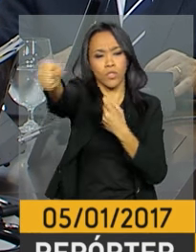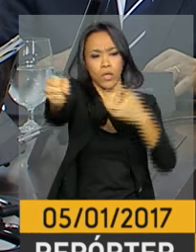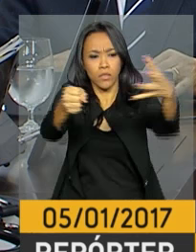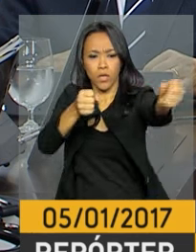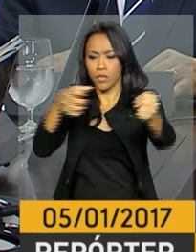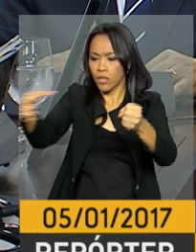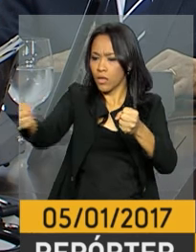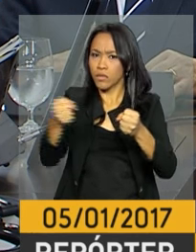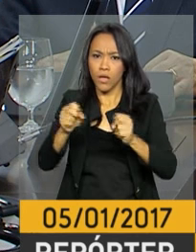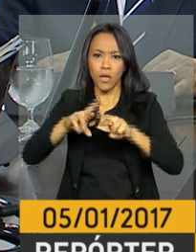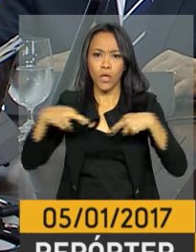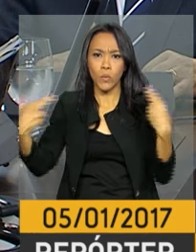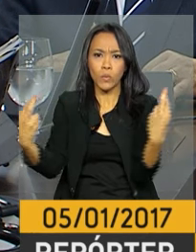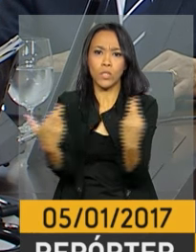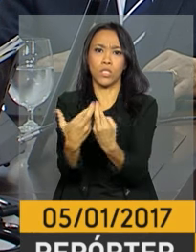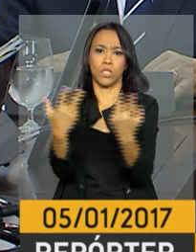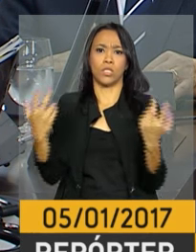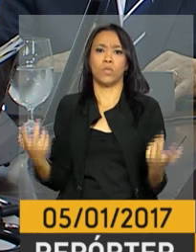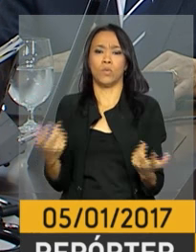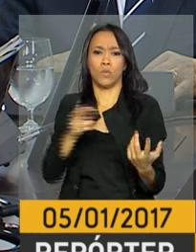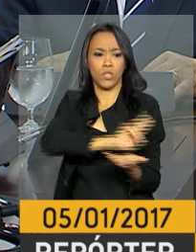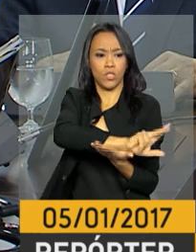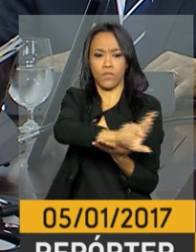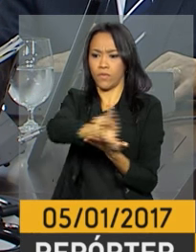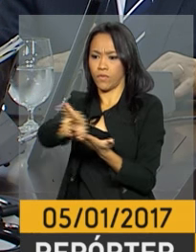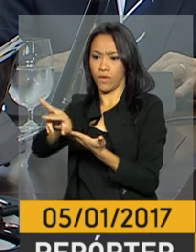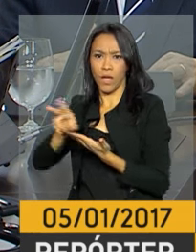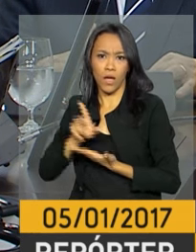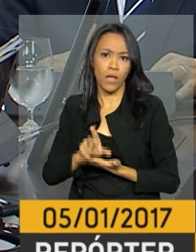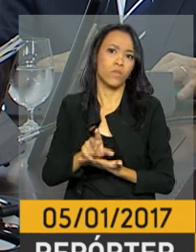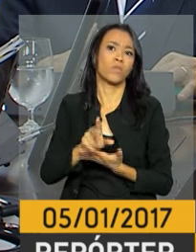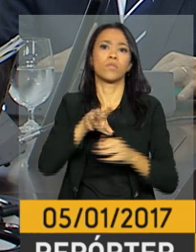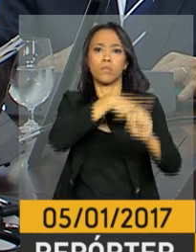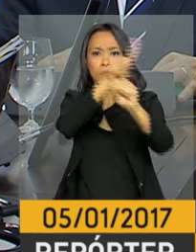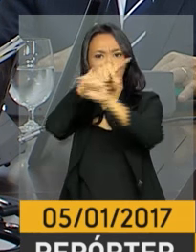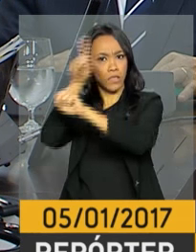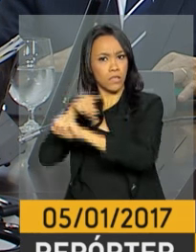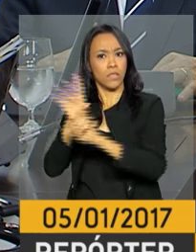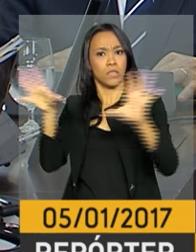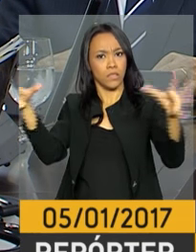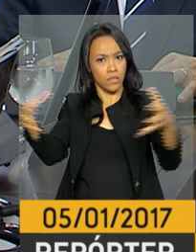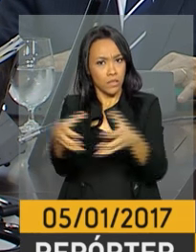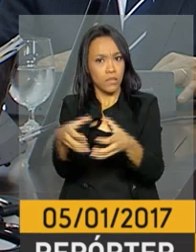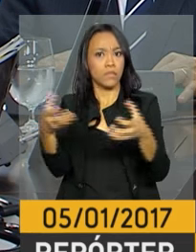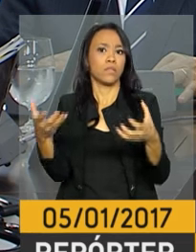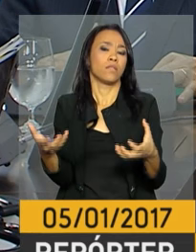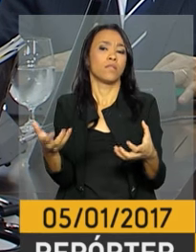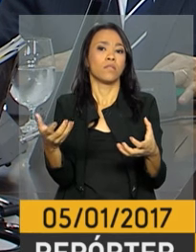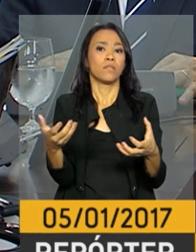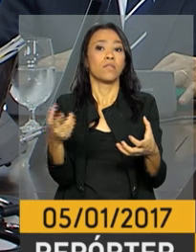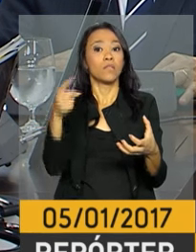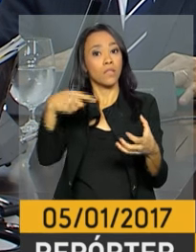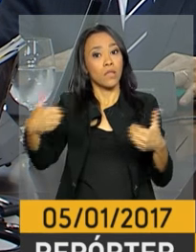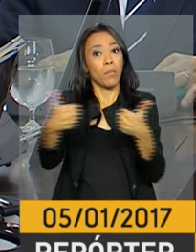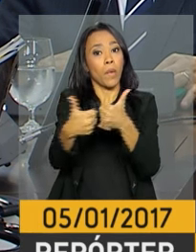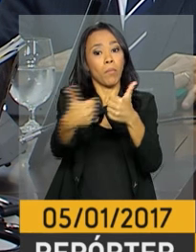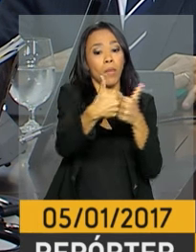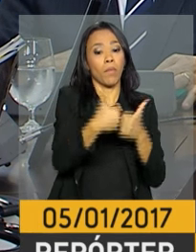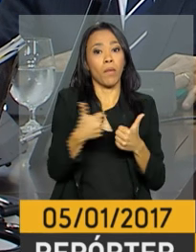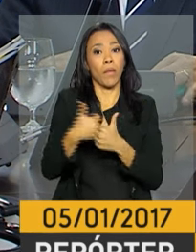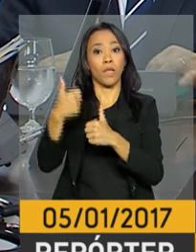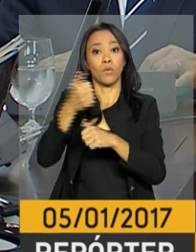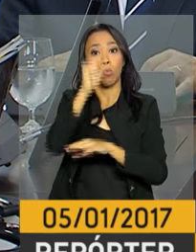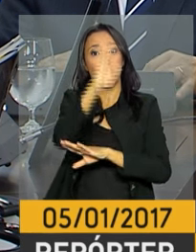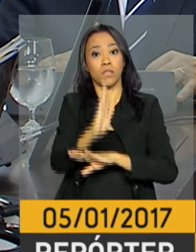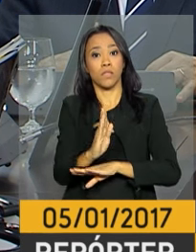agentes políticos de vários estados que fazem vários países que fazem fronteira com o brasil tem